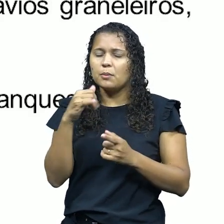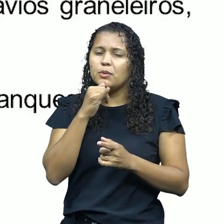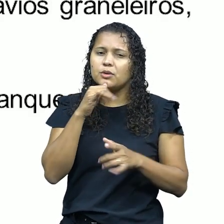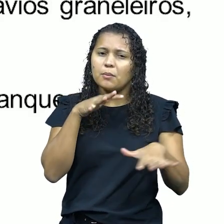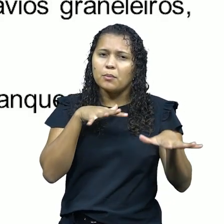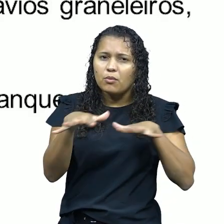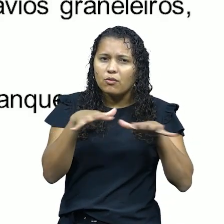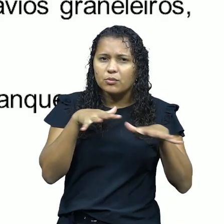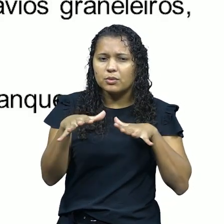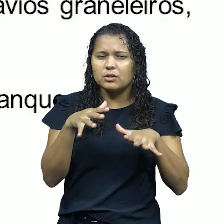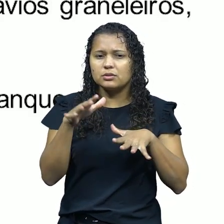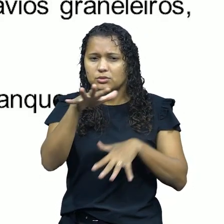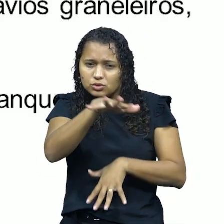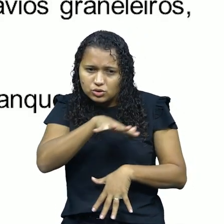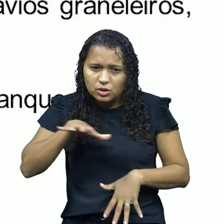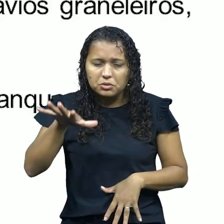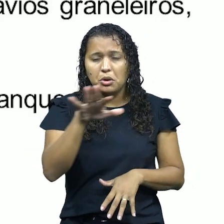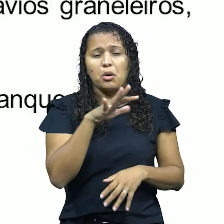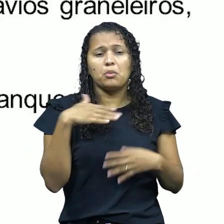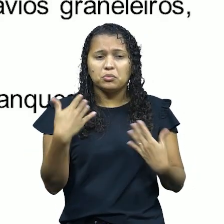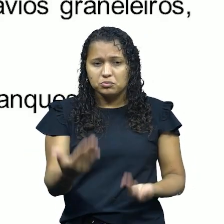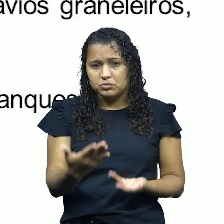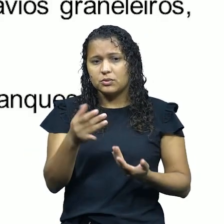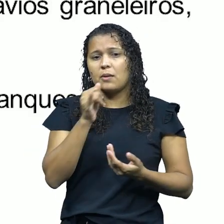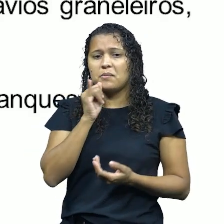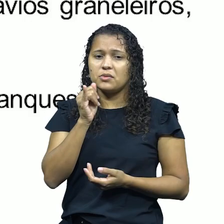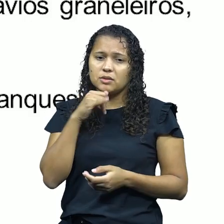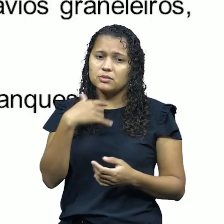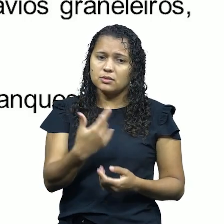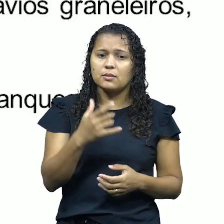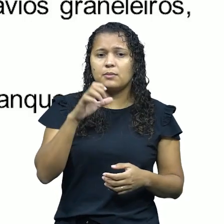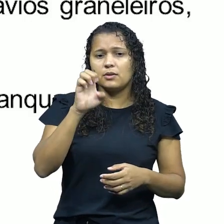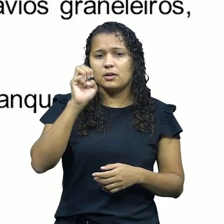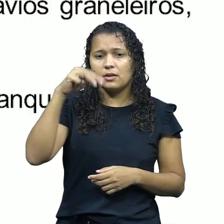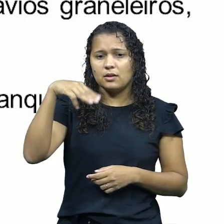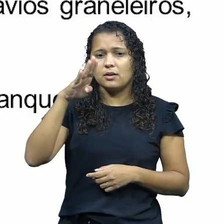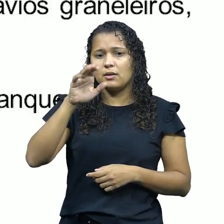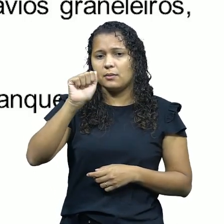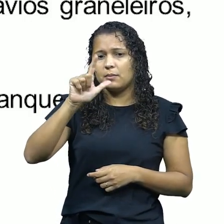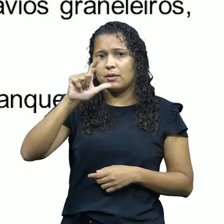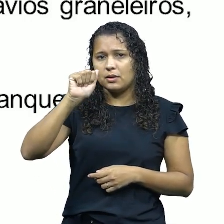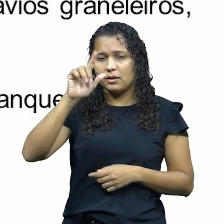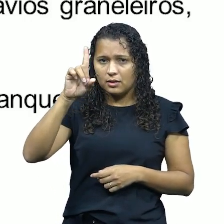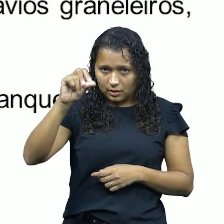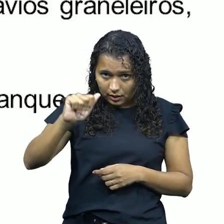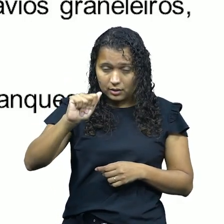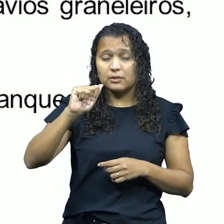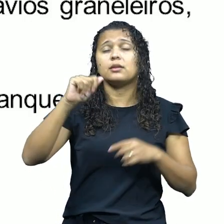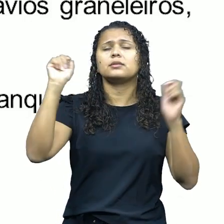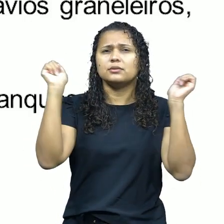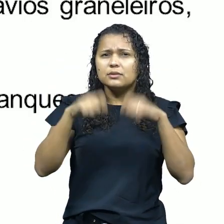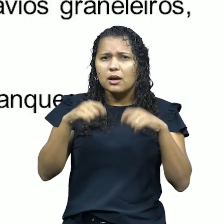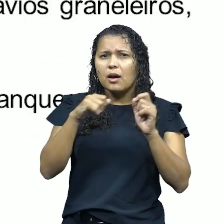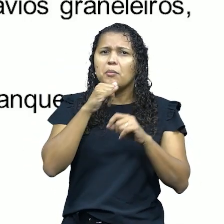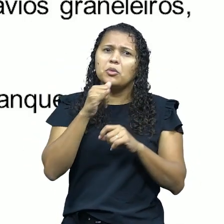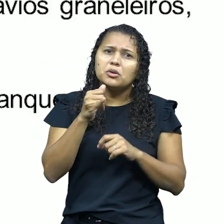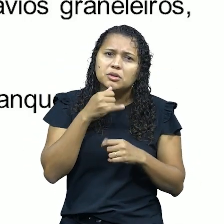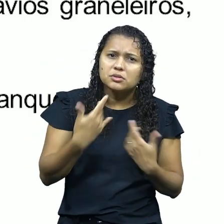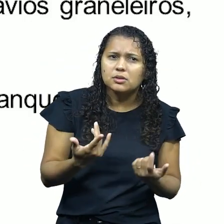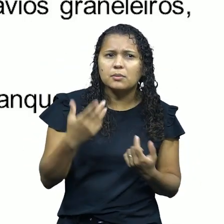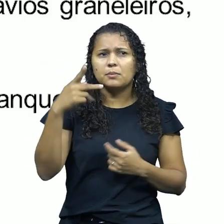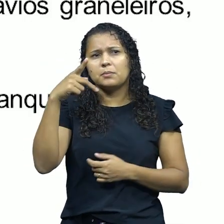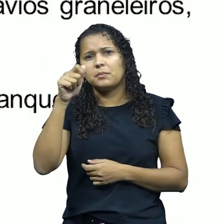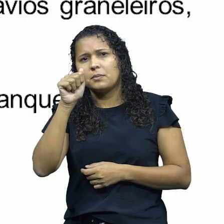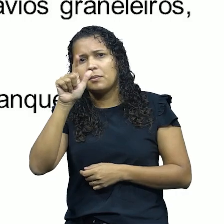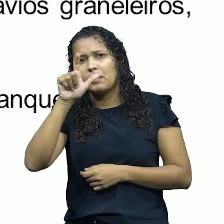a movimentação de carga geral, né, que é aquela normalmente embalada, ou seja, que pode ser uma carga